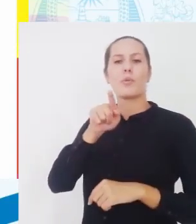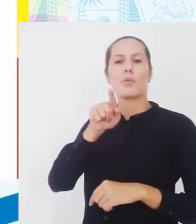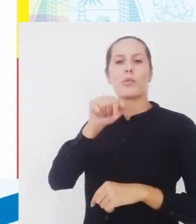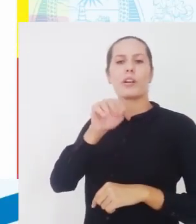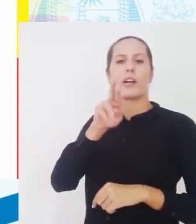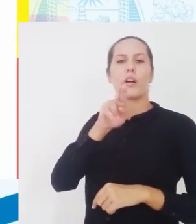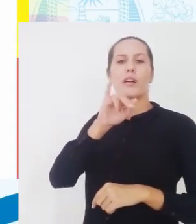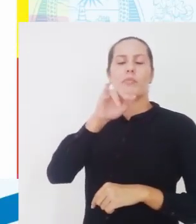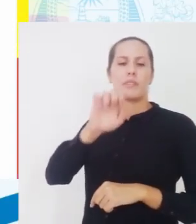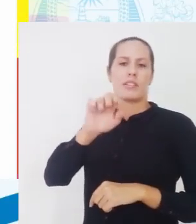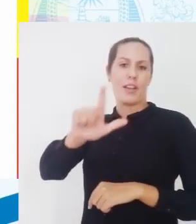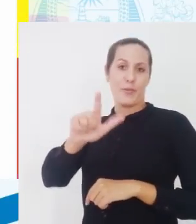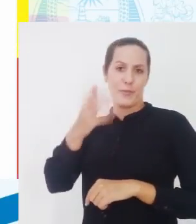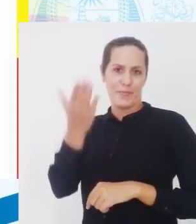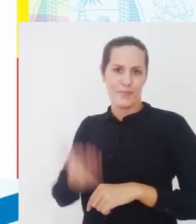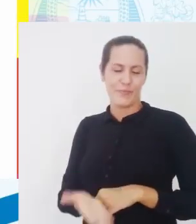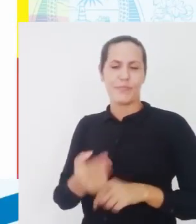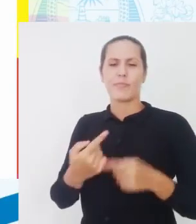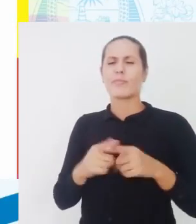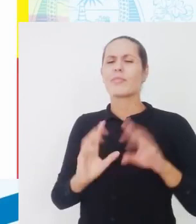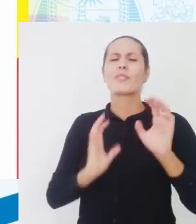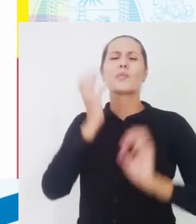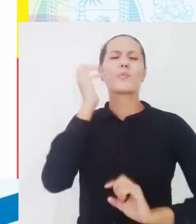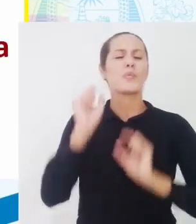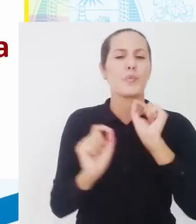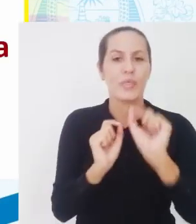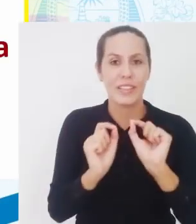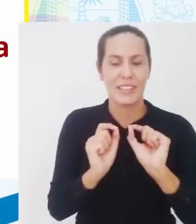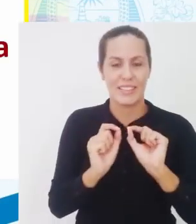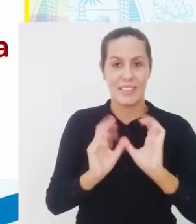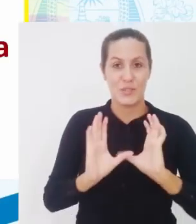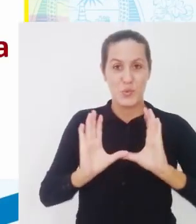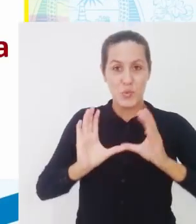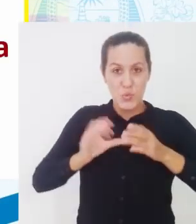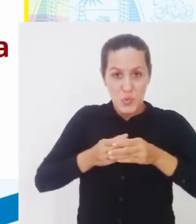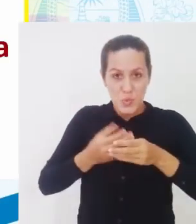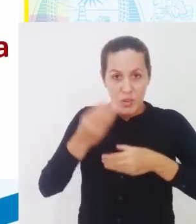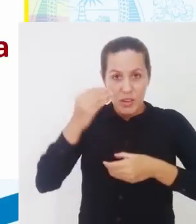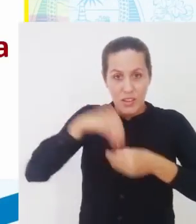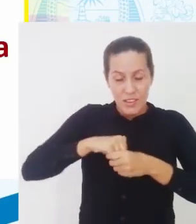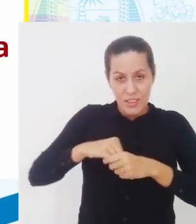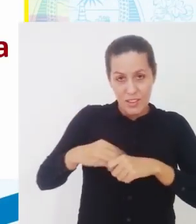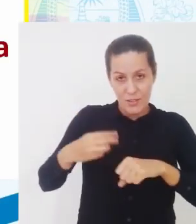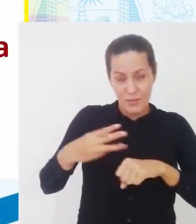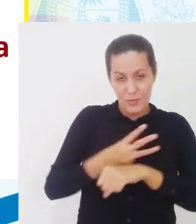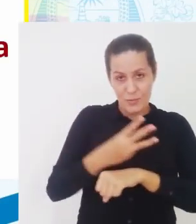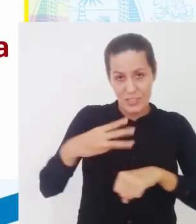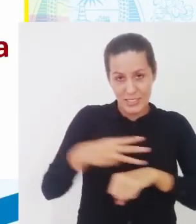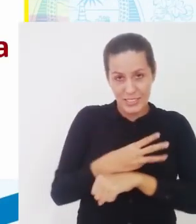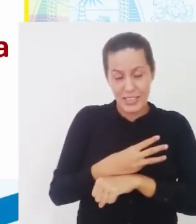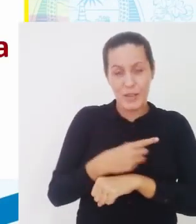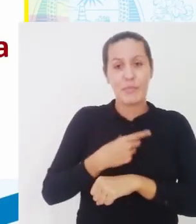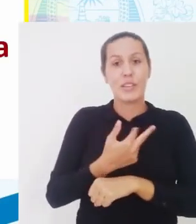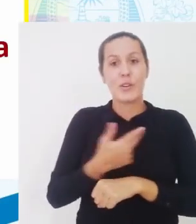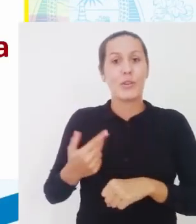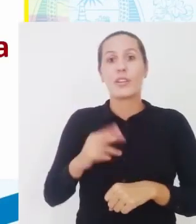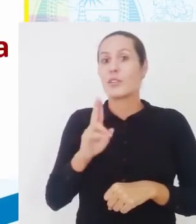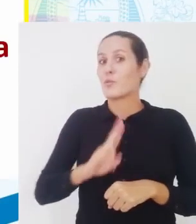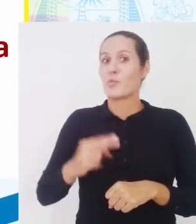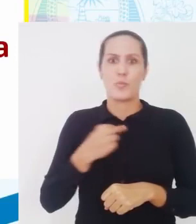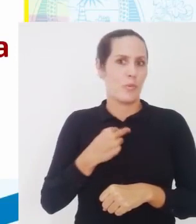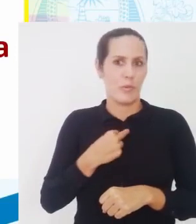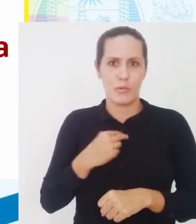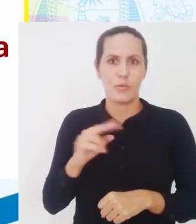ainda conseguiu ganhar adeptos pro ponto de vista dela. Nesse tipo de discussão oral, por exemplo, no grupo da família, quando eu